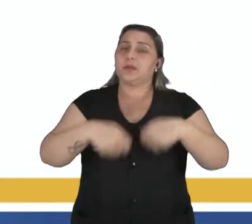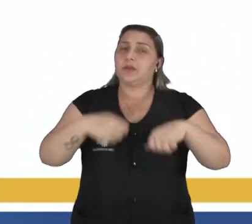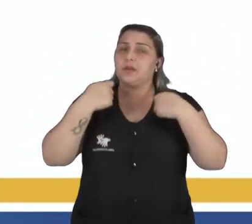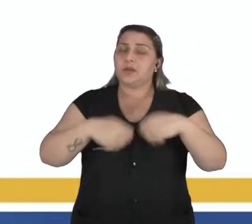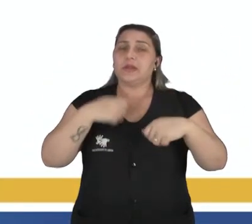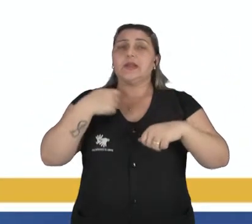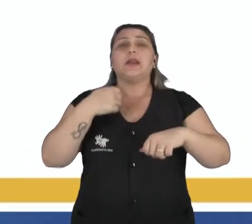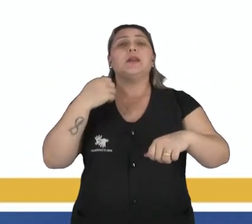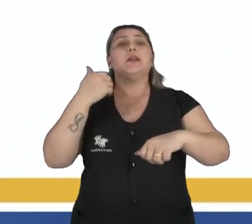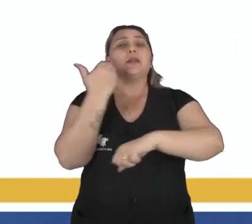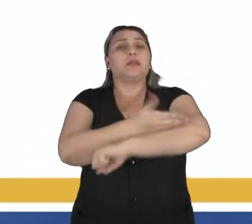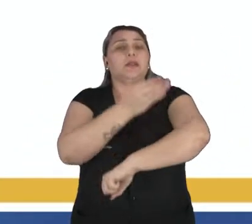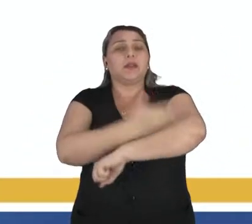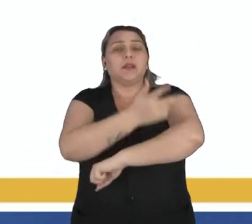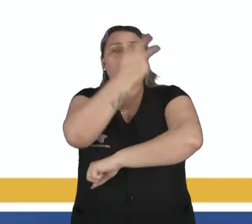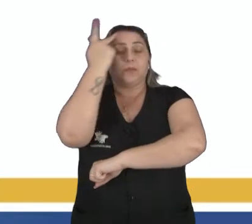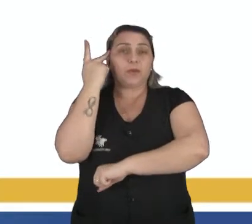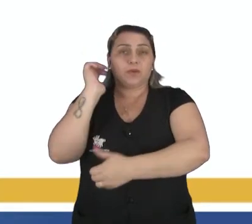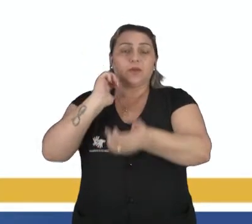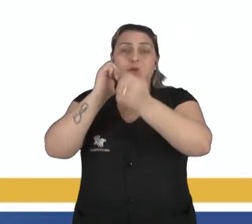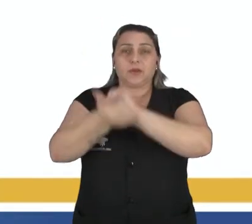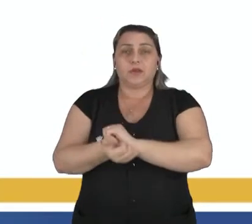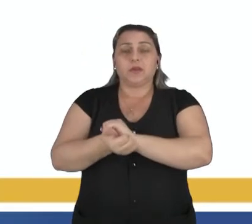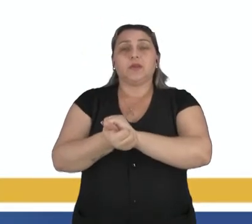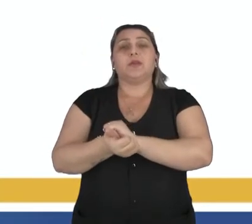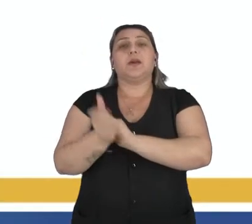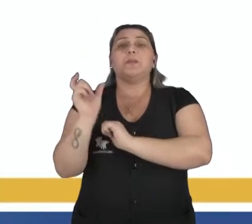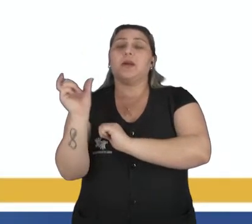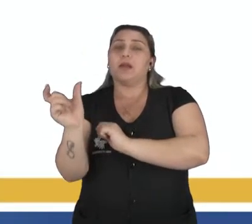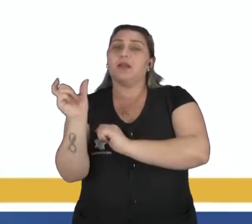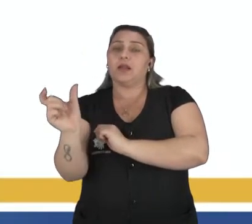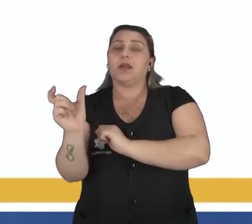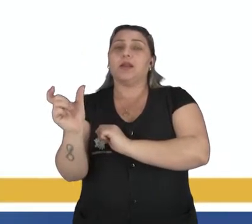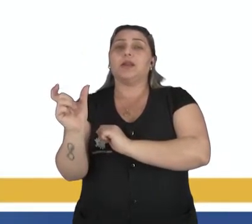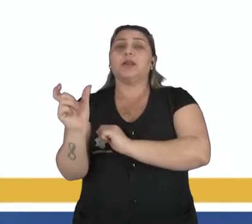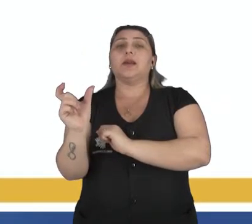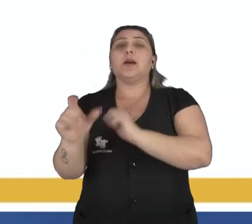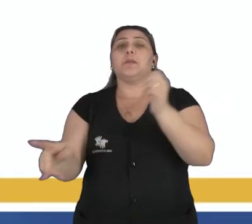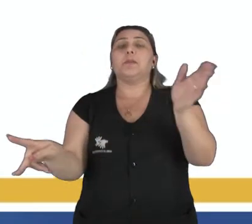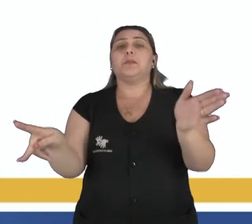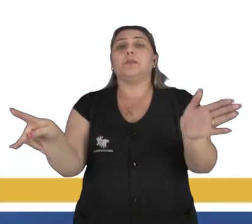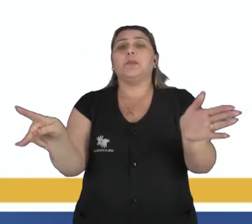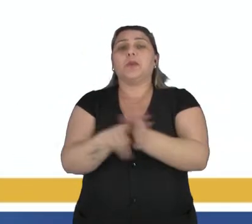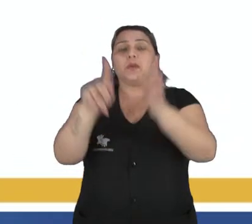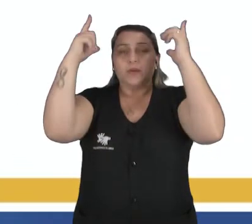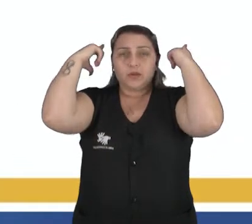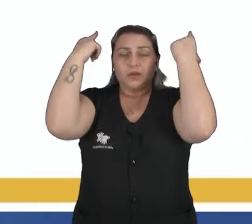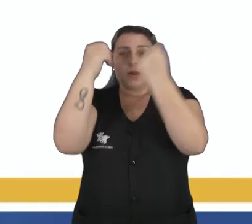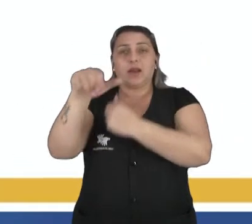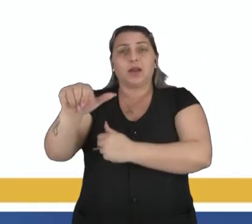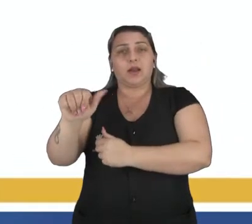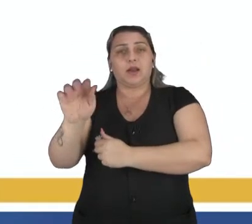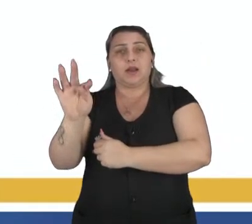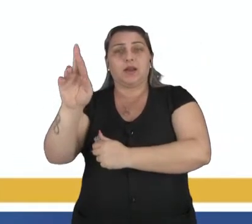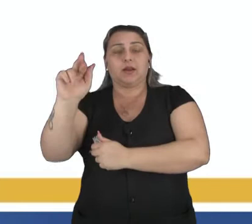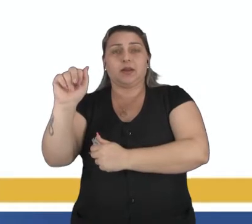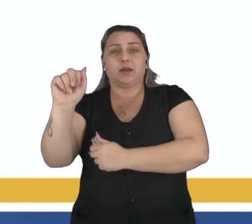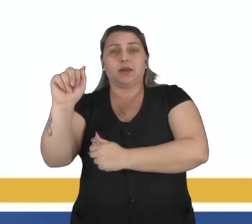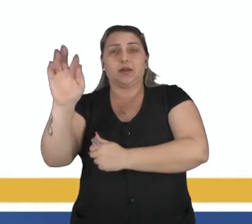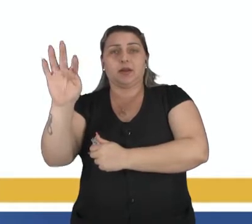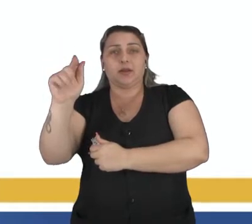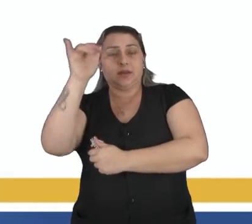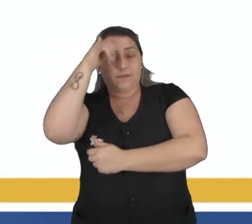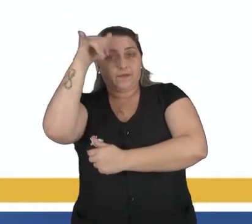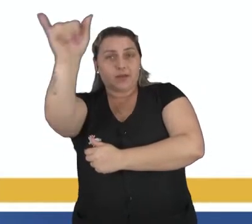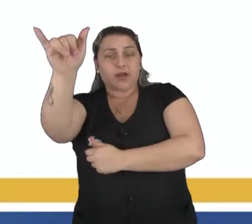necessidade de treinar guerreiros. A palavra atletismo deriva da raiz grega atlon, que significa combate.